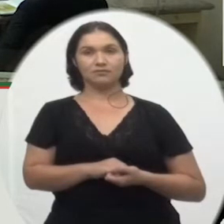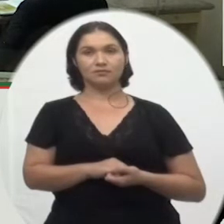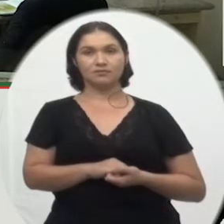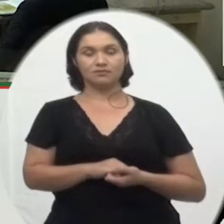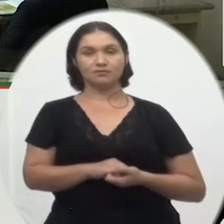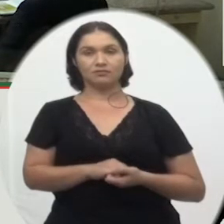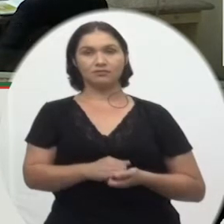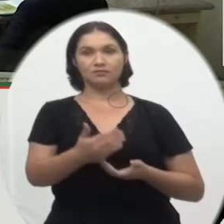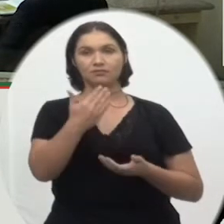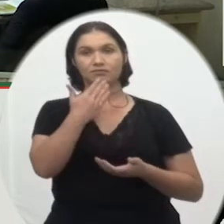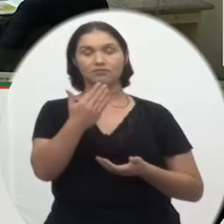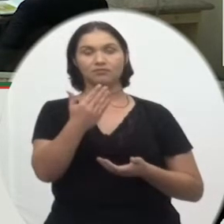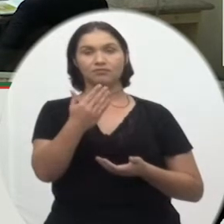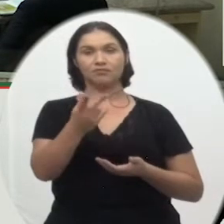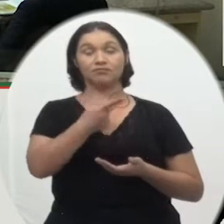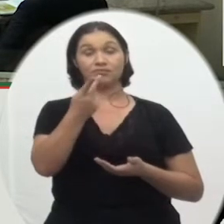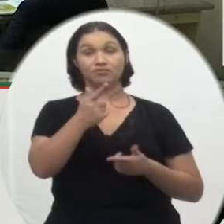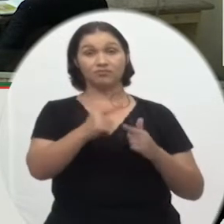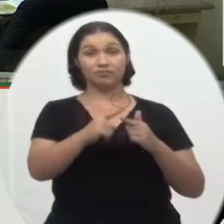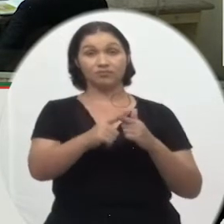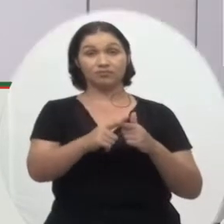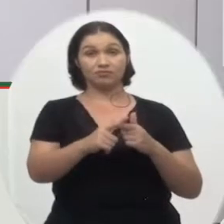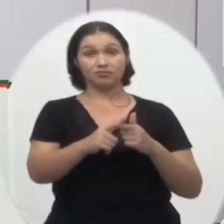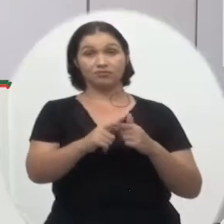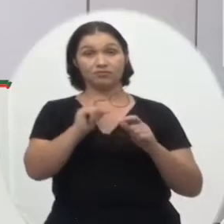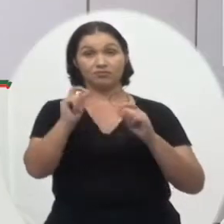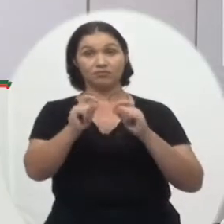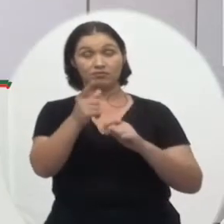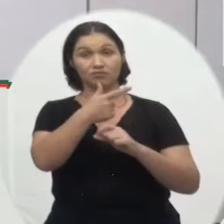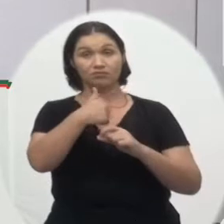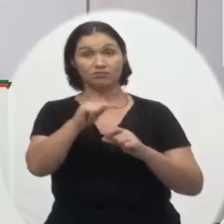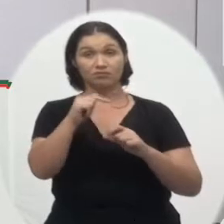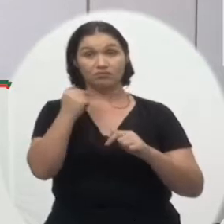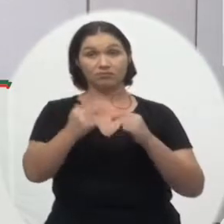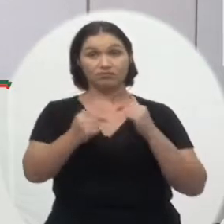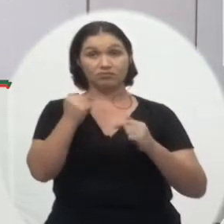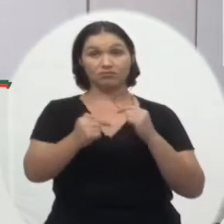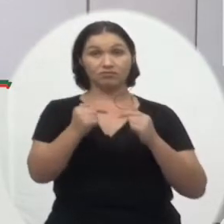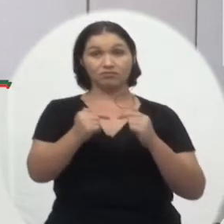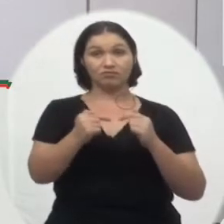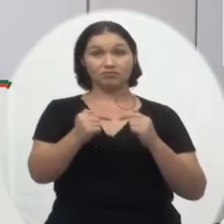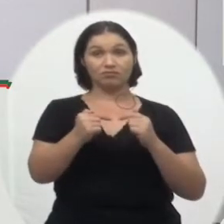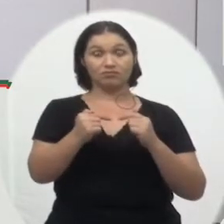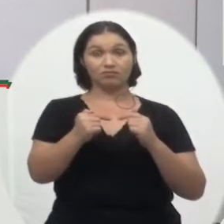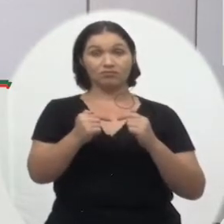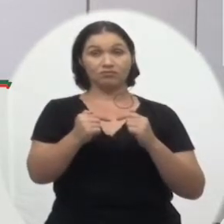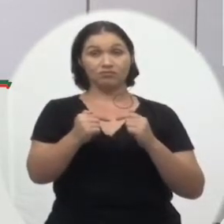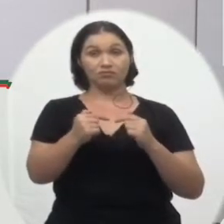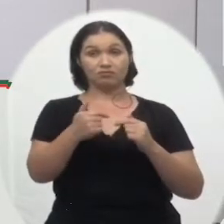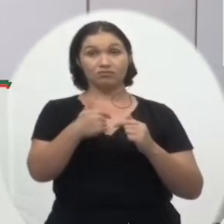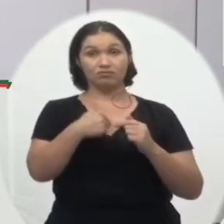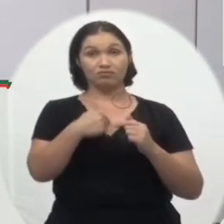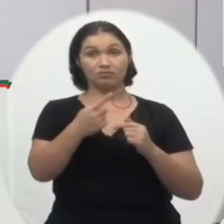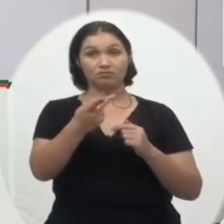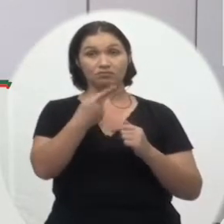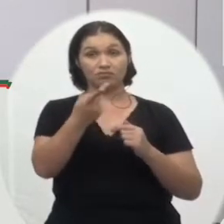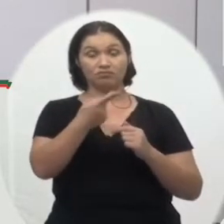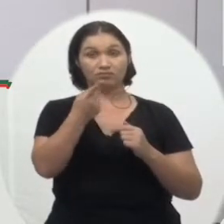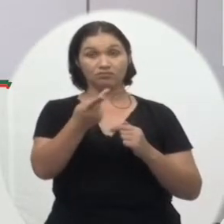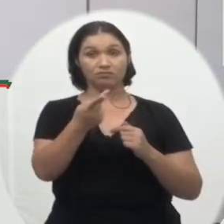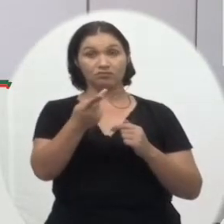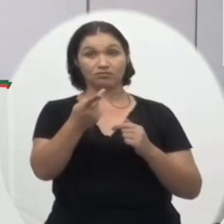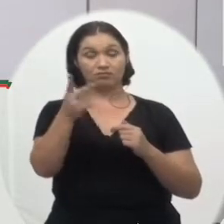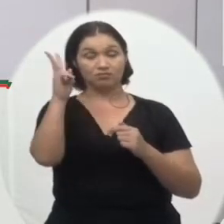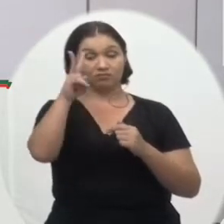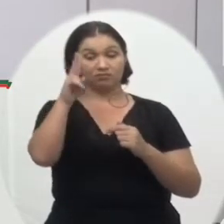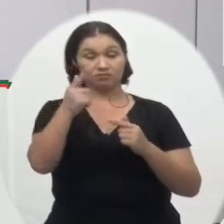Não, eu pedi a questão de ordem, porque o que a gente estava discutindo dentro do requerimento, senhor presidente, eu tive que fazer um apanhado da